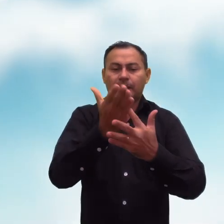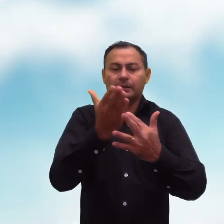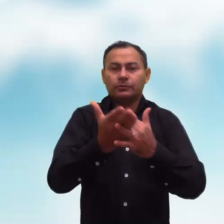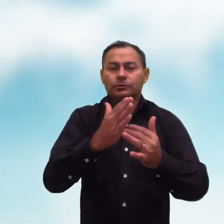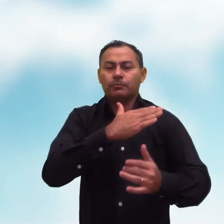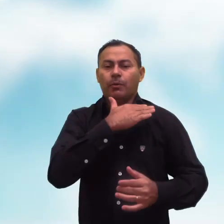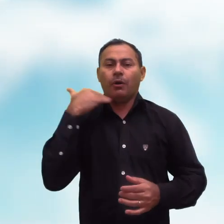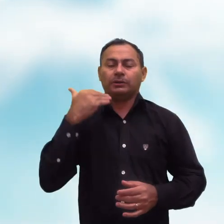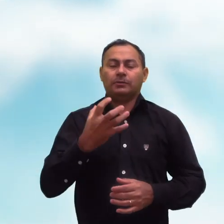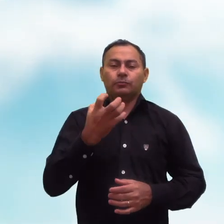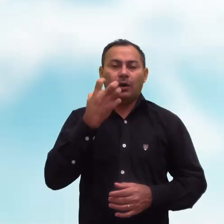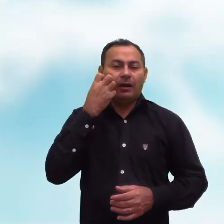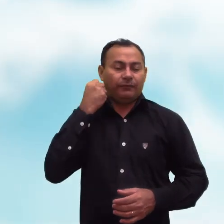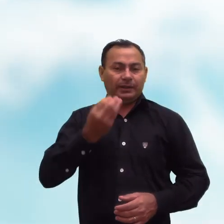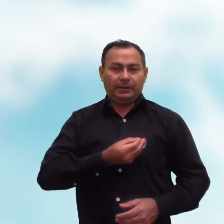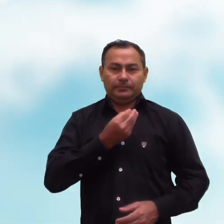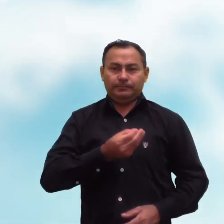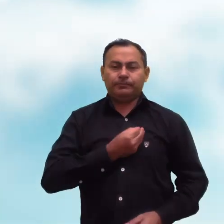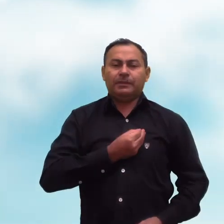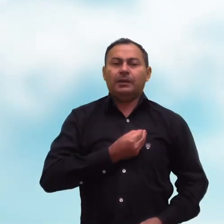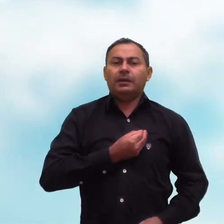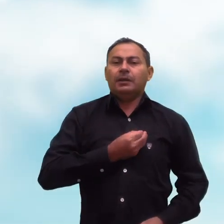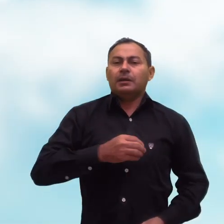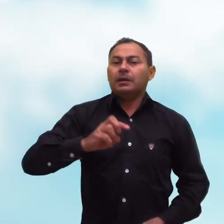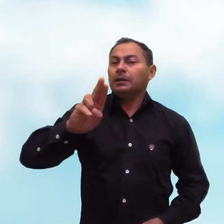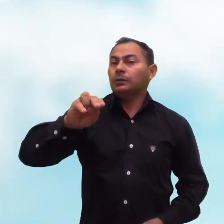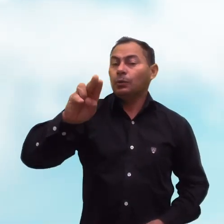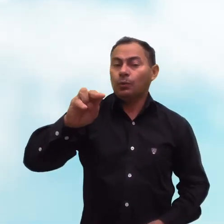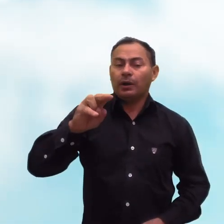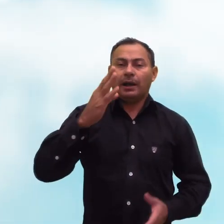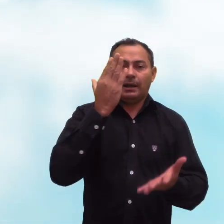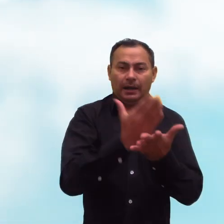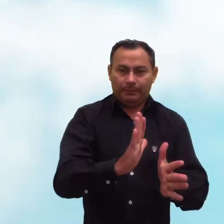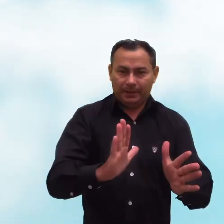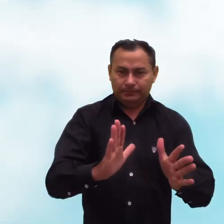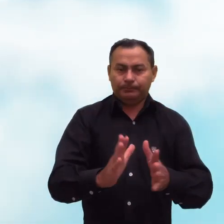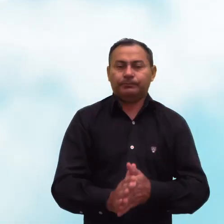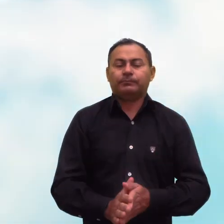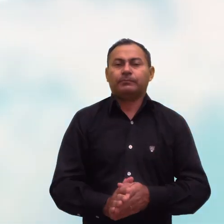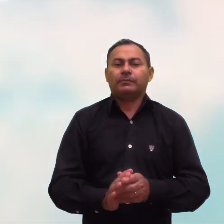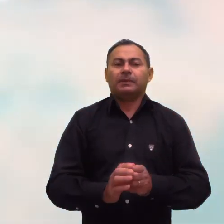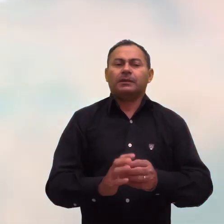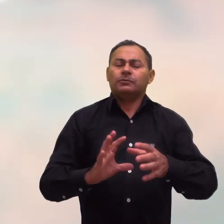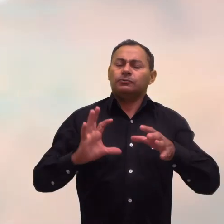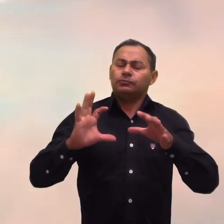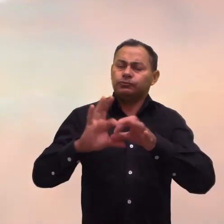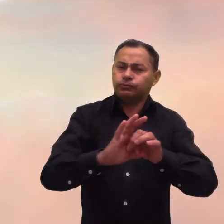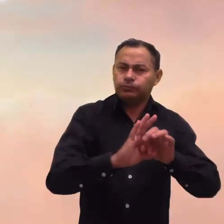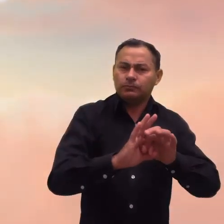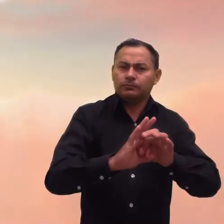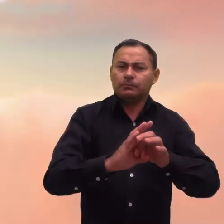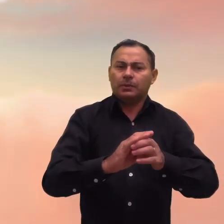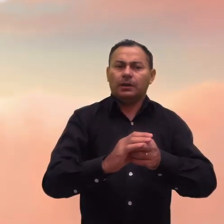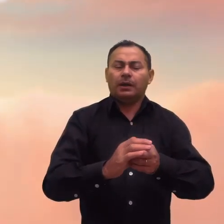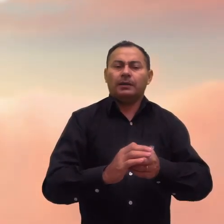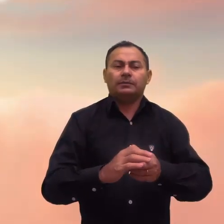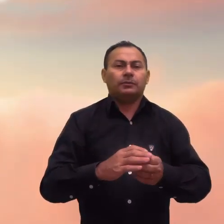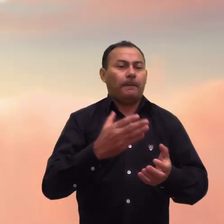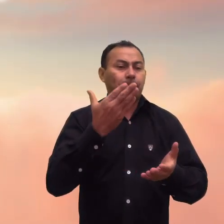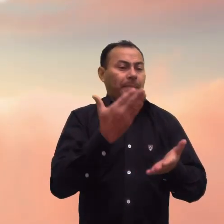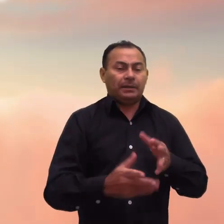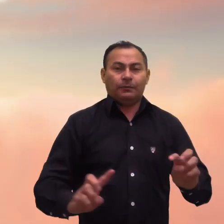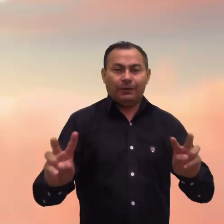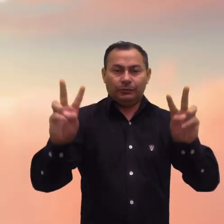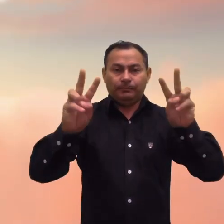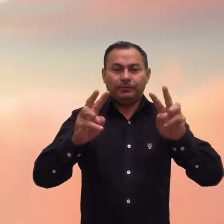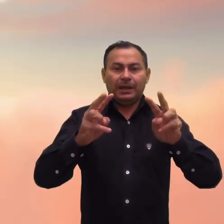Jesus Cristo dentre os mortos para uma herança que jamais poderá perecer, macular-se ou perder